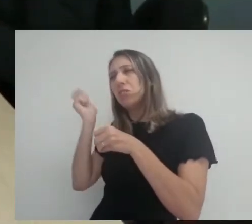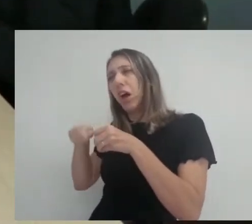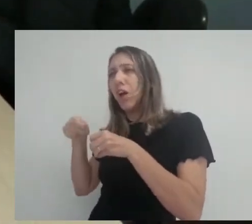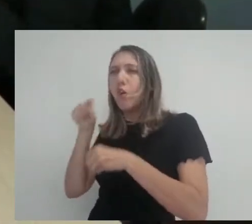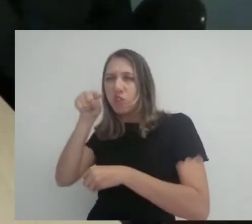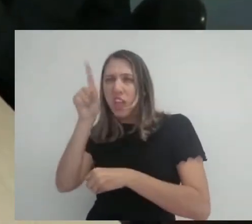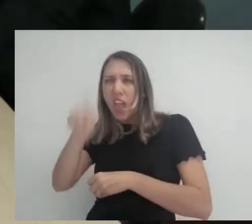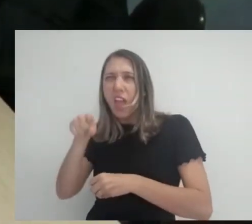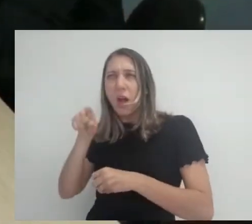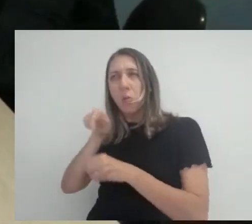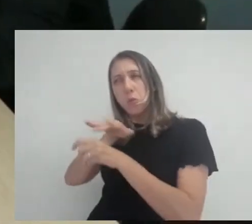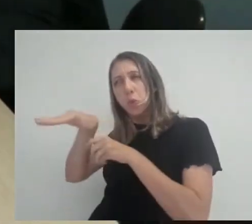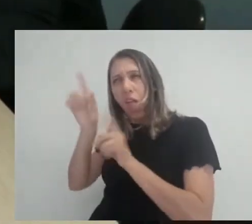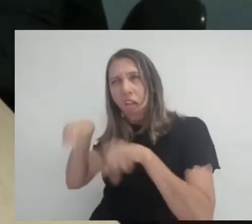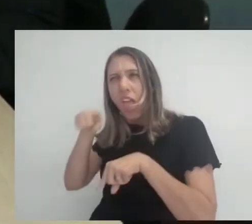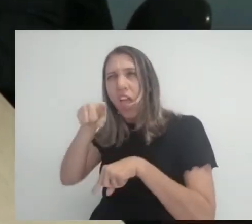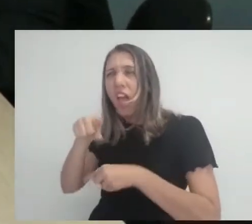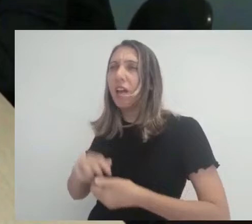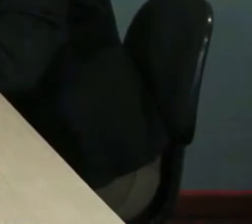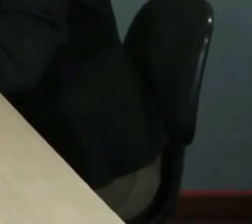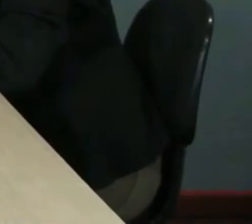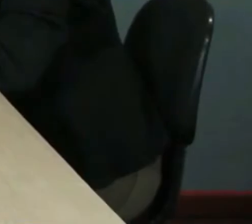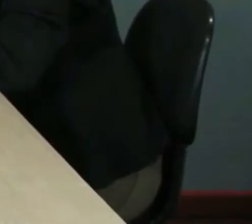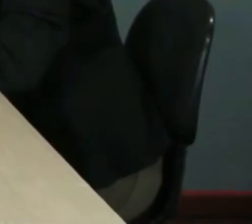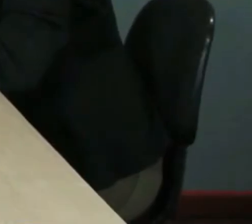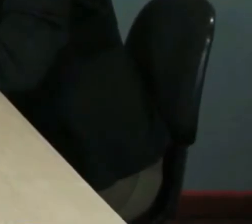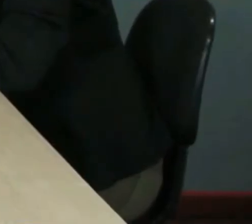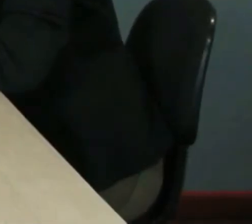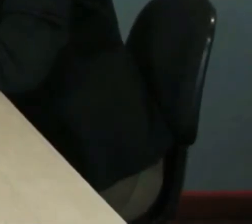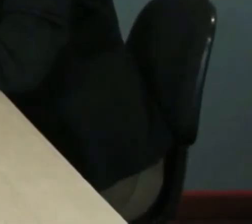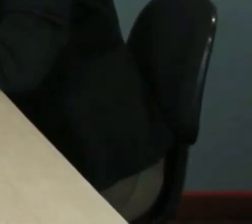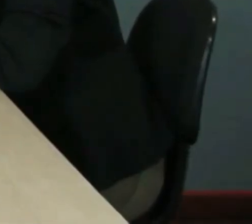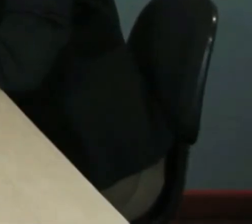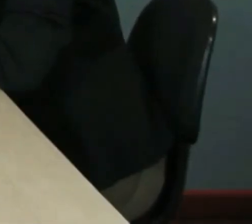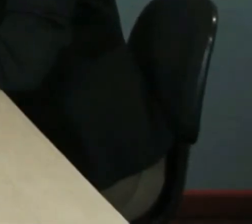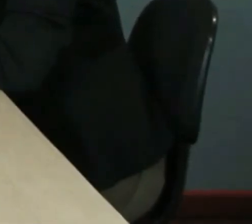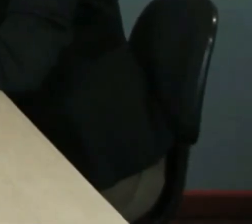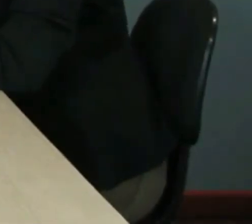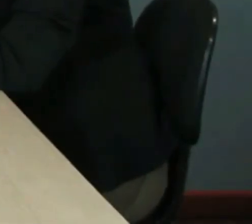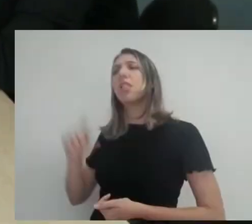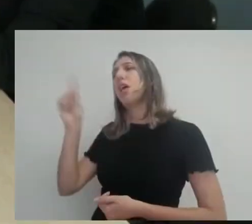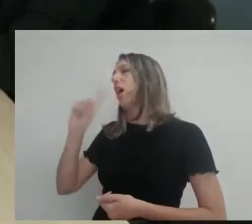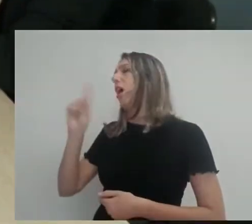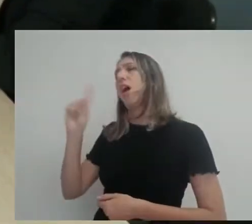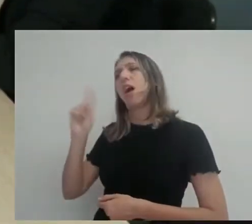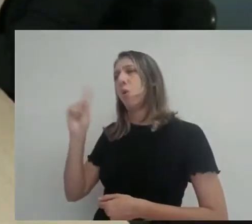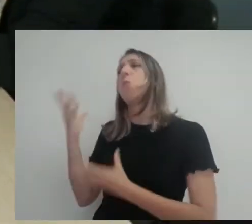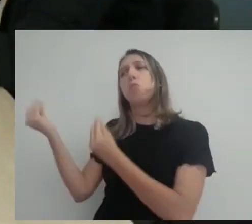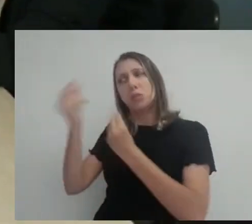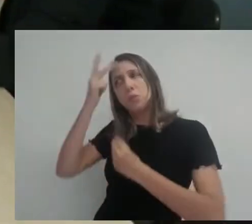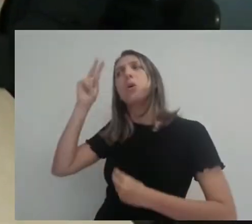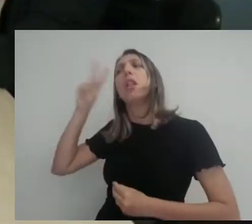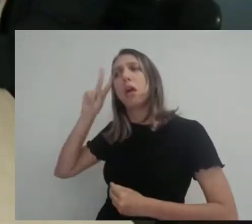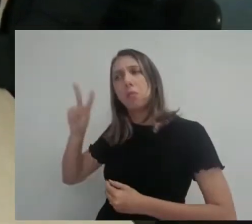para o segundo. Então você é esse tal fluido. Essas histórias são muito antigas, as pessoas nem se lembram mais delas. Não é bem